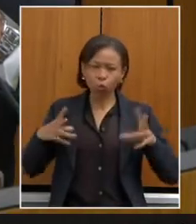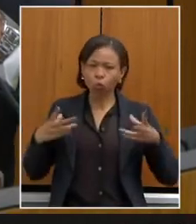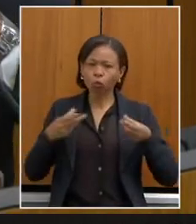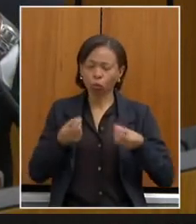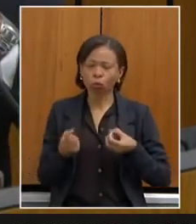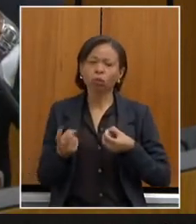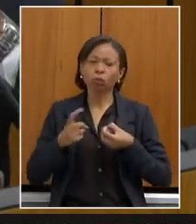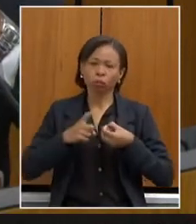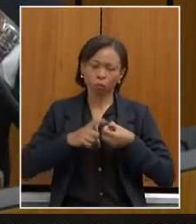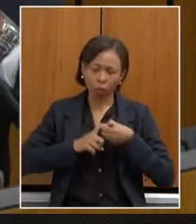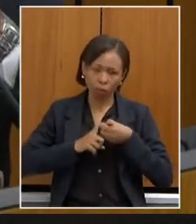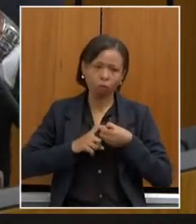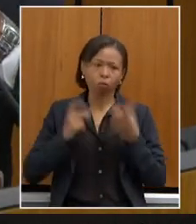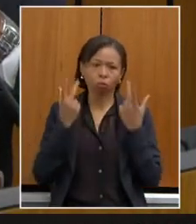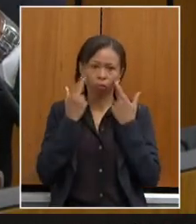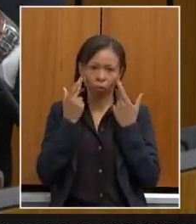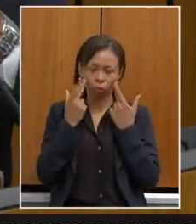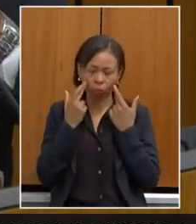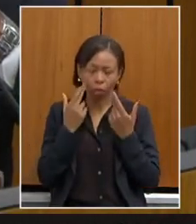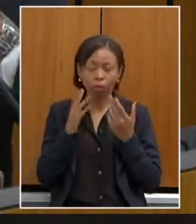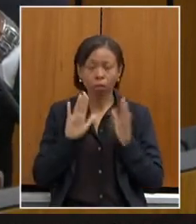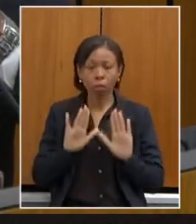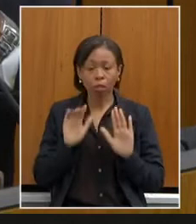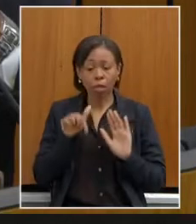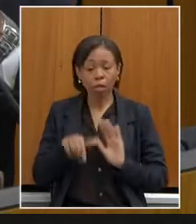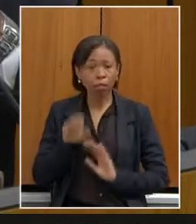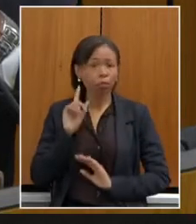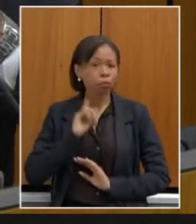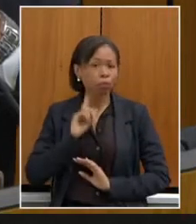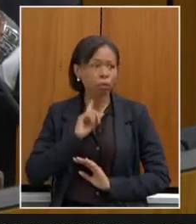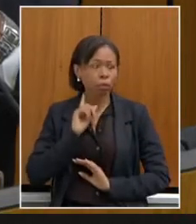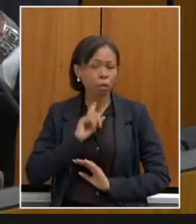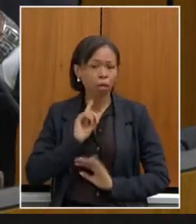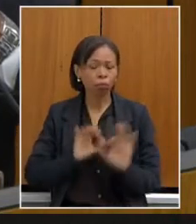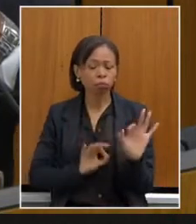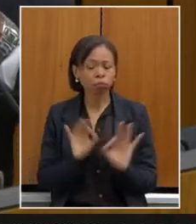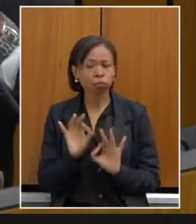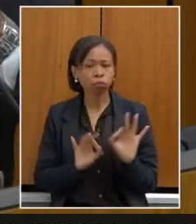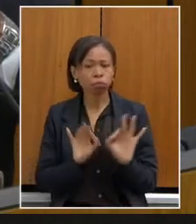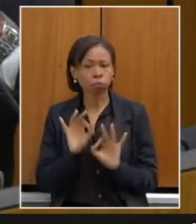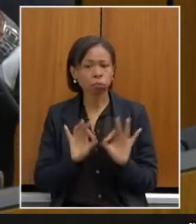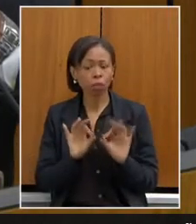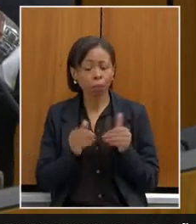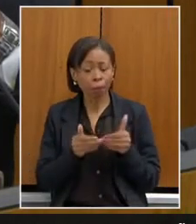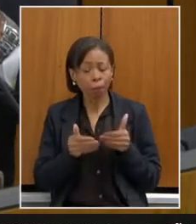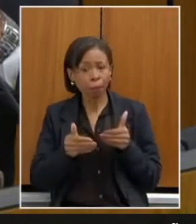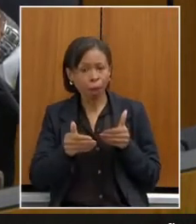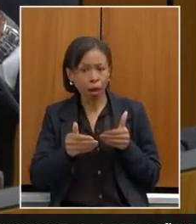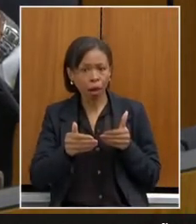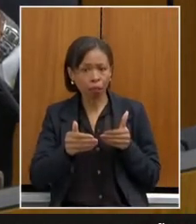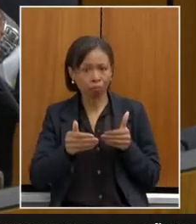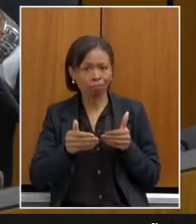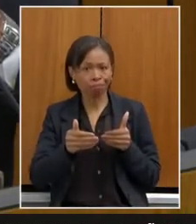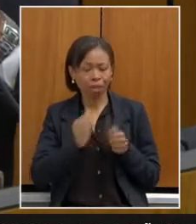vem se planejando para pós pandemia ou pós ou melhora dos indicadores a gente fazer